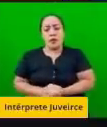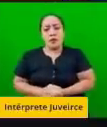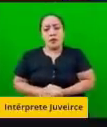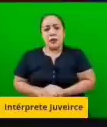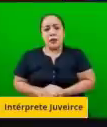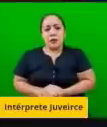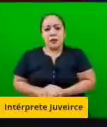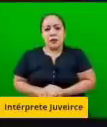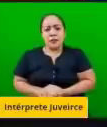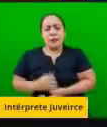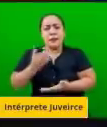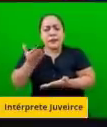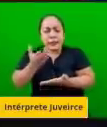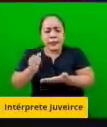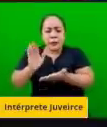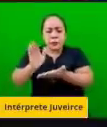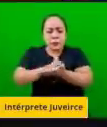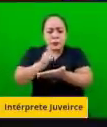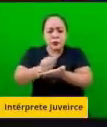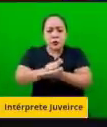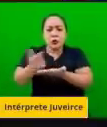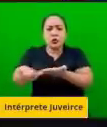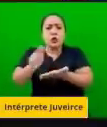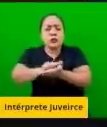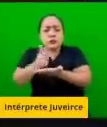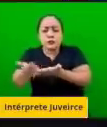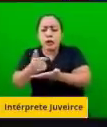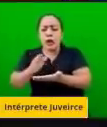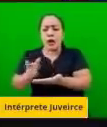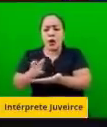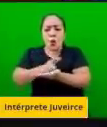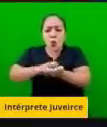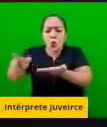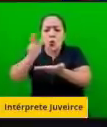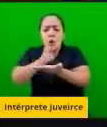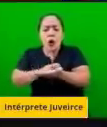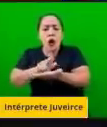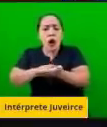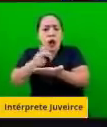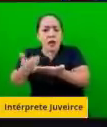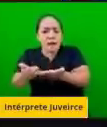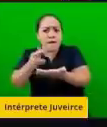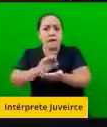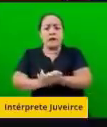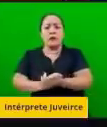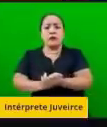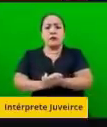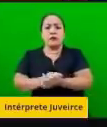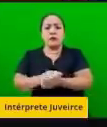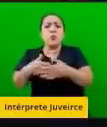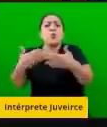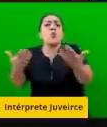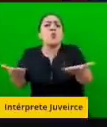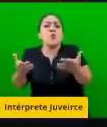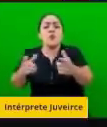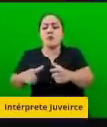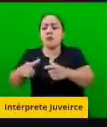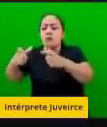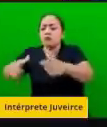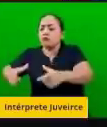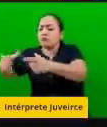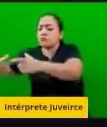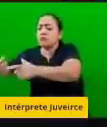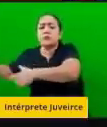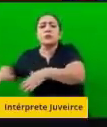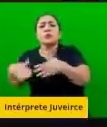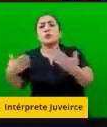com jornais e revistas, né? Parte da imprensa. Qual período eu posso trabalhar com esse tipo de documentação? Então,